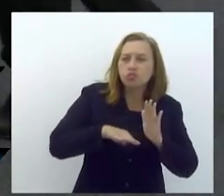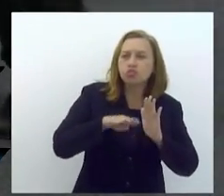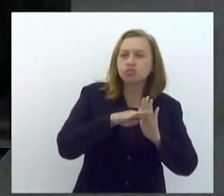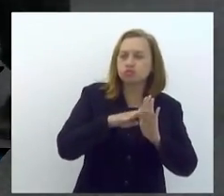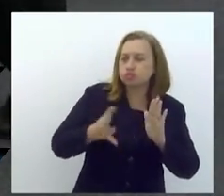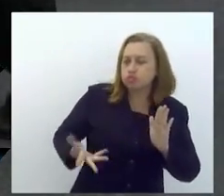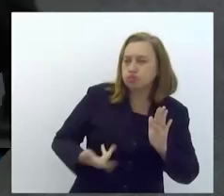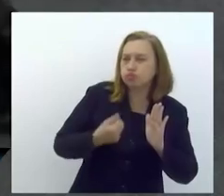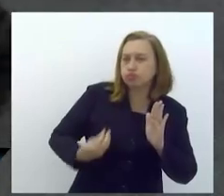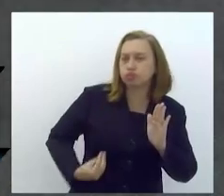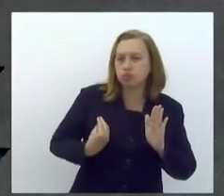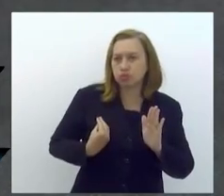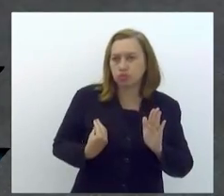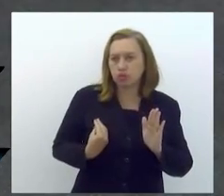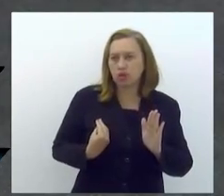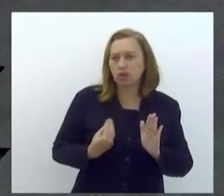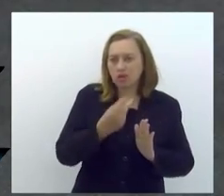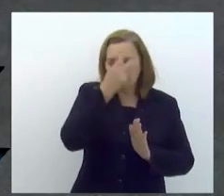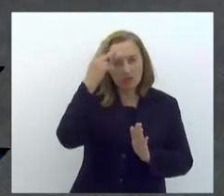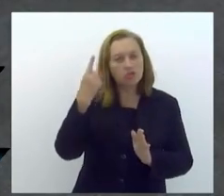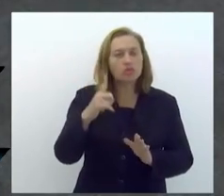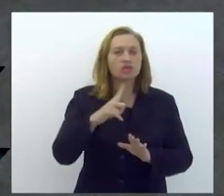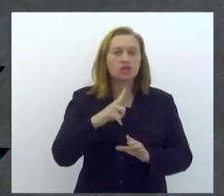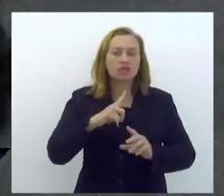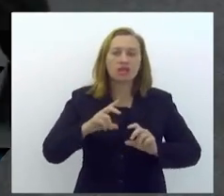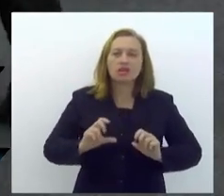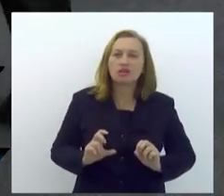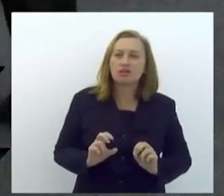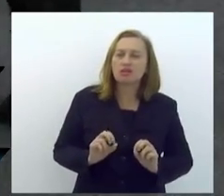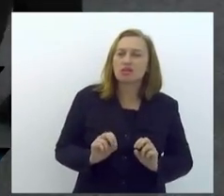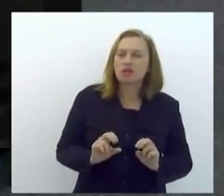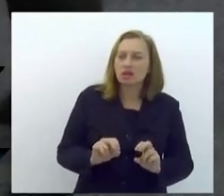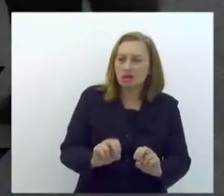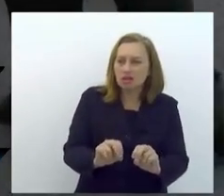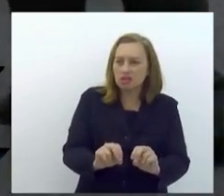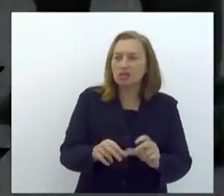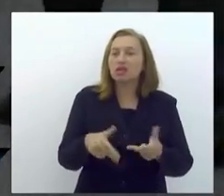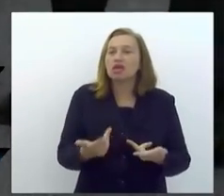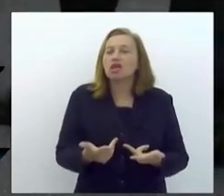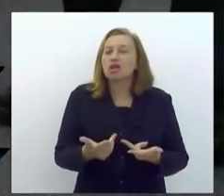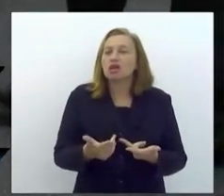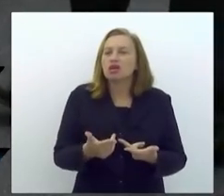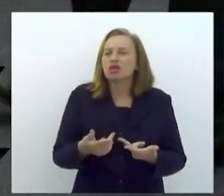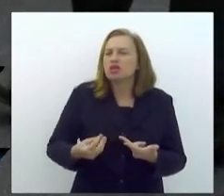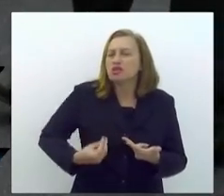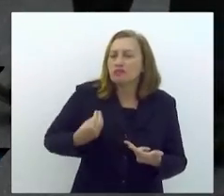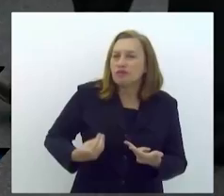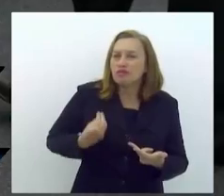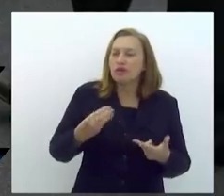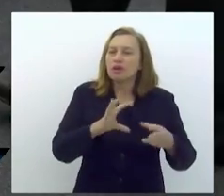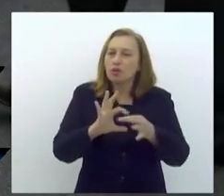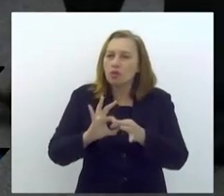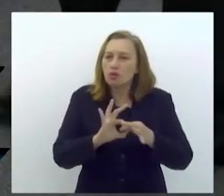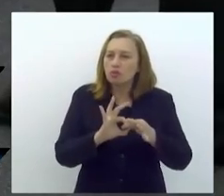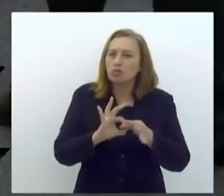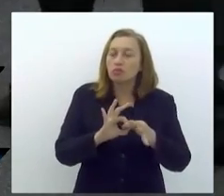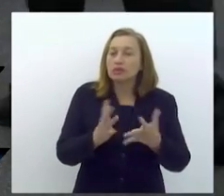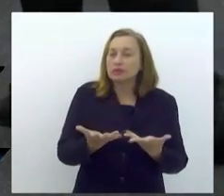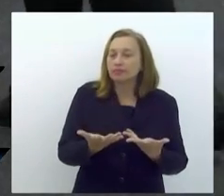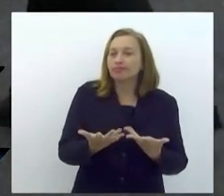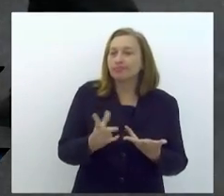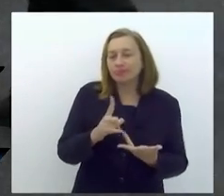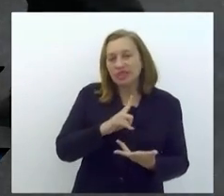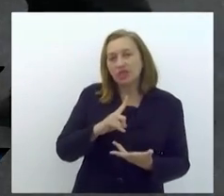dos portadores de câncer e a maneira que a gente tem de viver com Harmonia com câncer